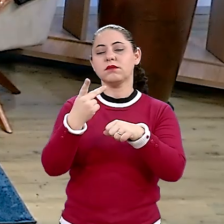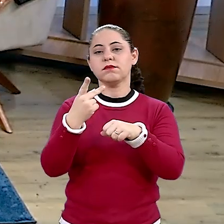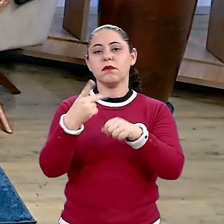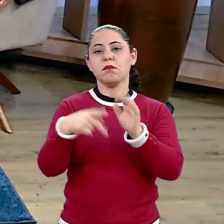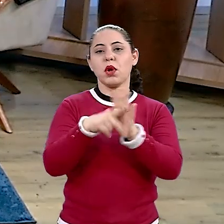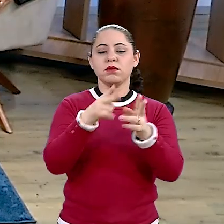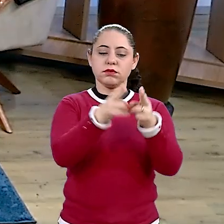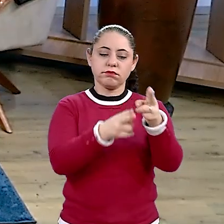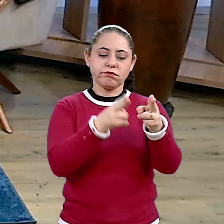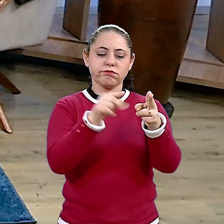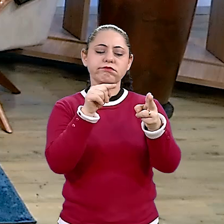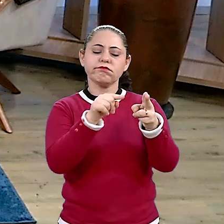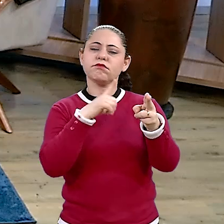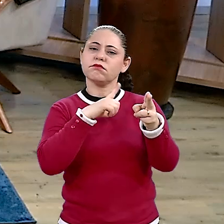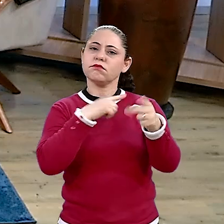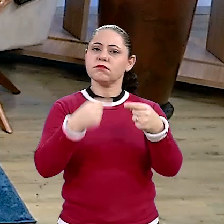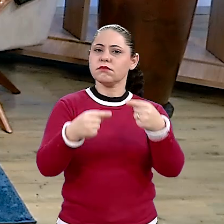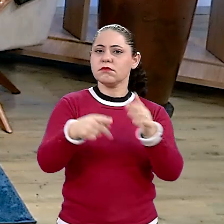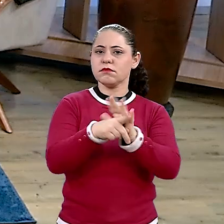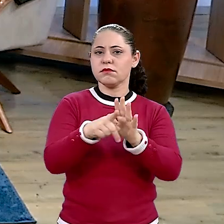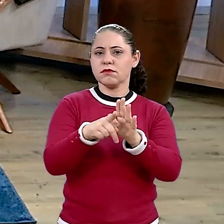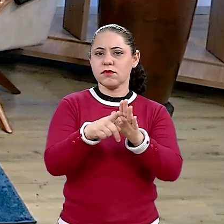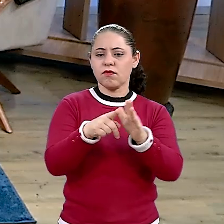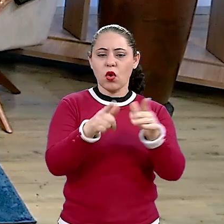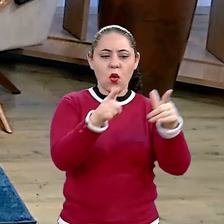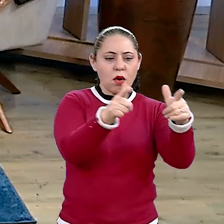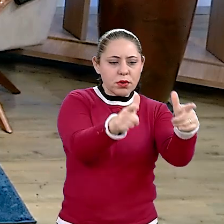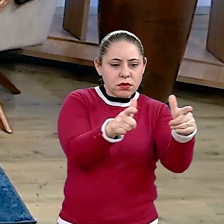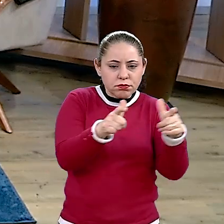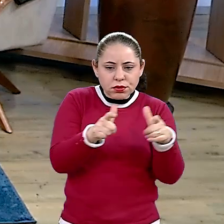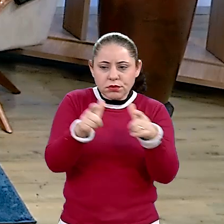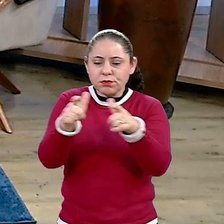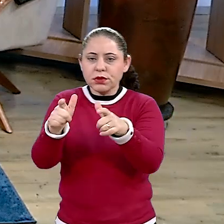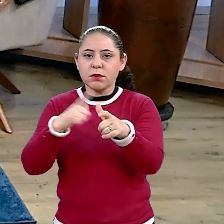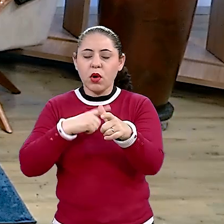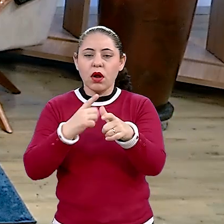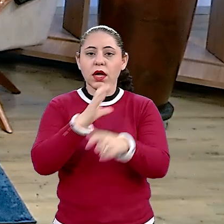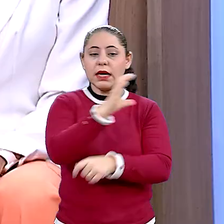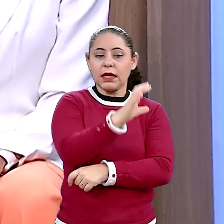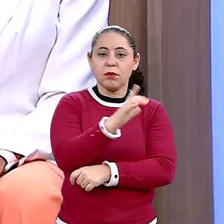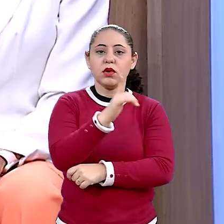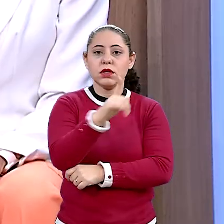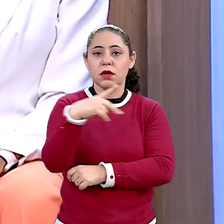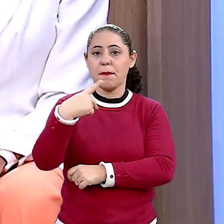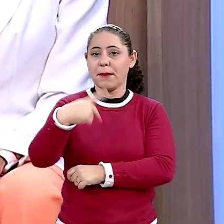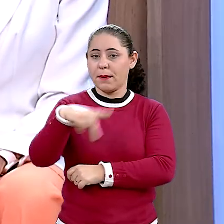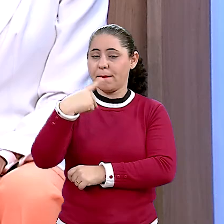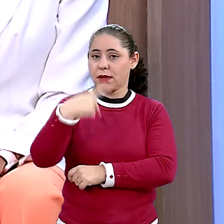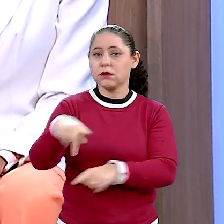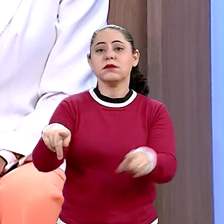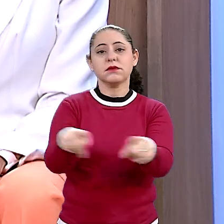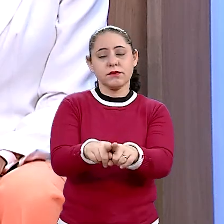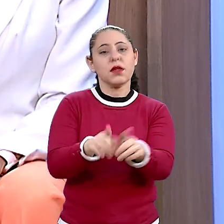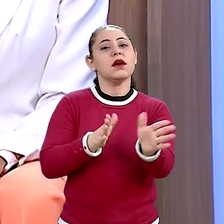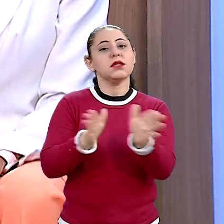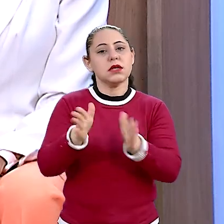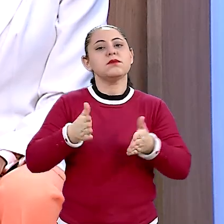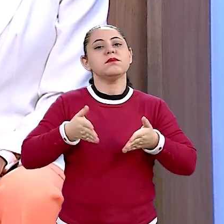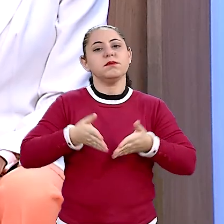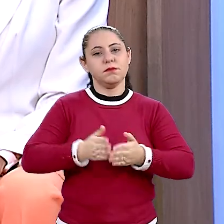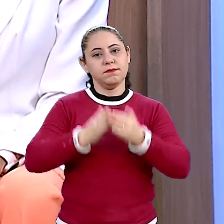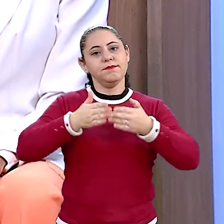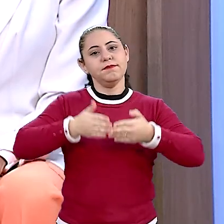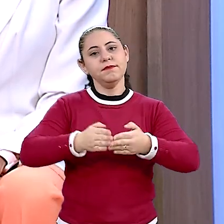ferroviário. Deputado, a gente tem discussões sobre trechos que podem ser retomados, Campo Grande, Ponta Porã, acesso a